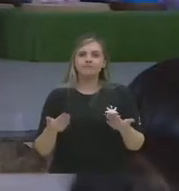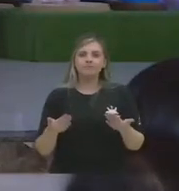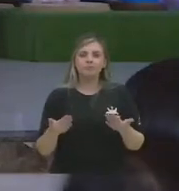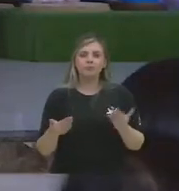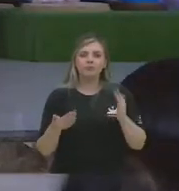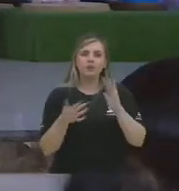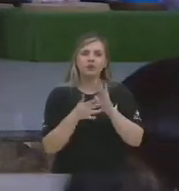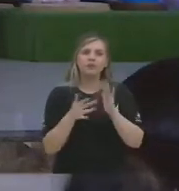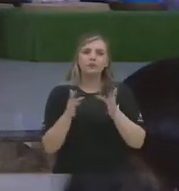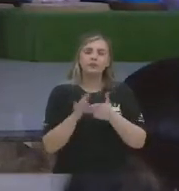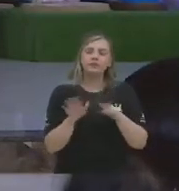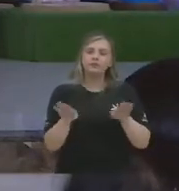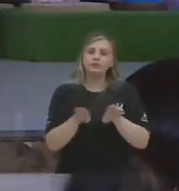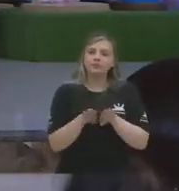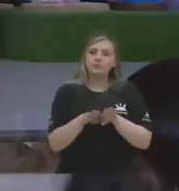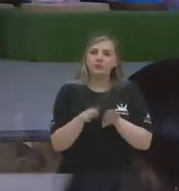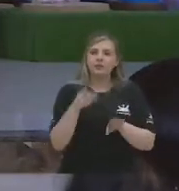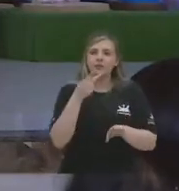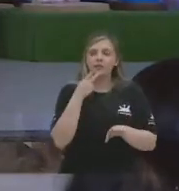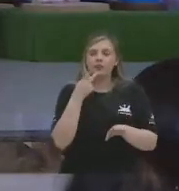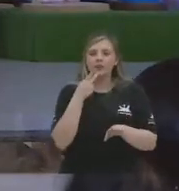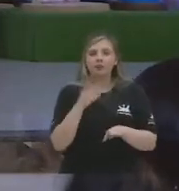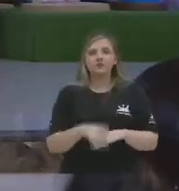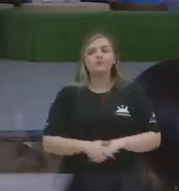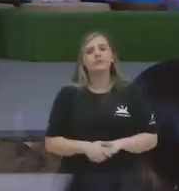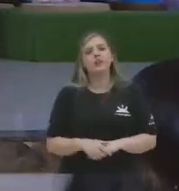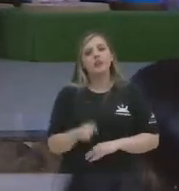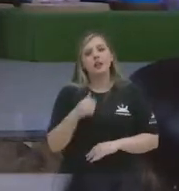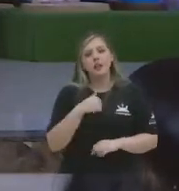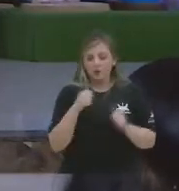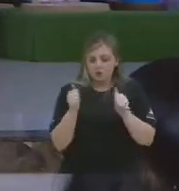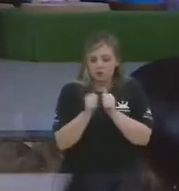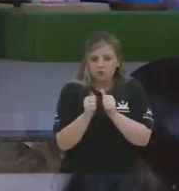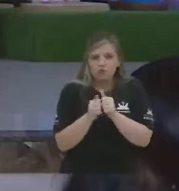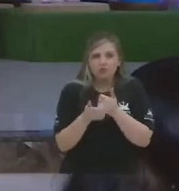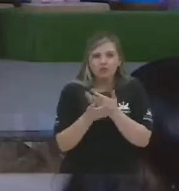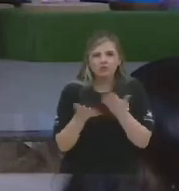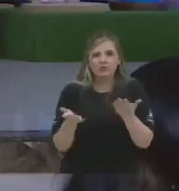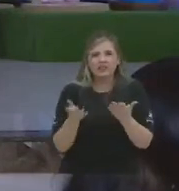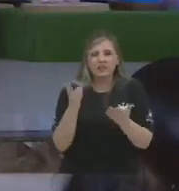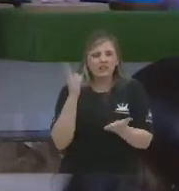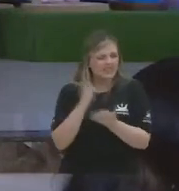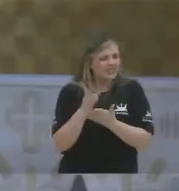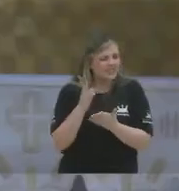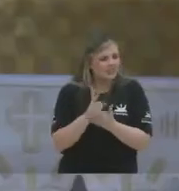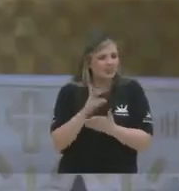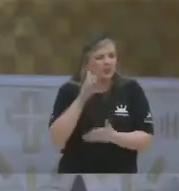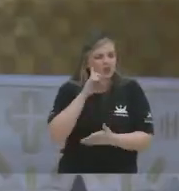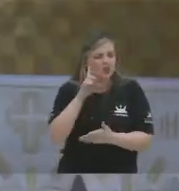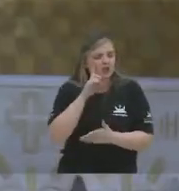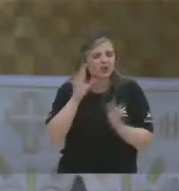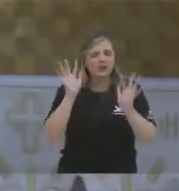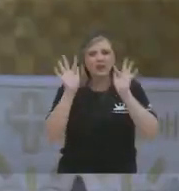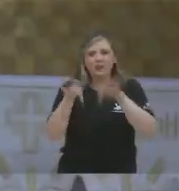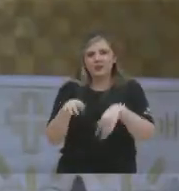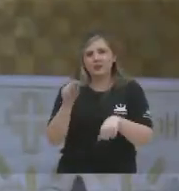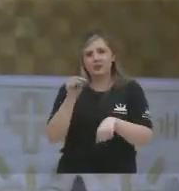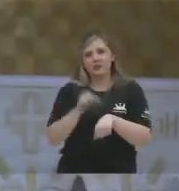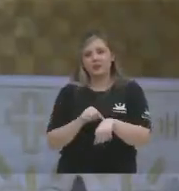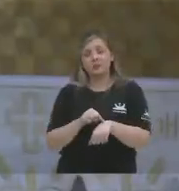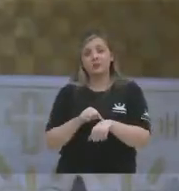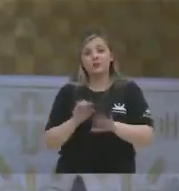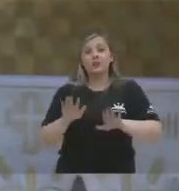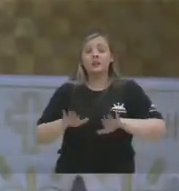Jesus também diz aos discípulos, eu estarei convosco todos os dias até o fim do tempo. Então Deus